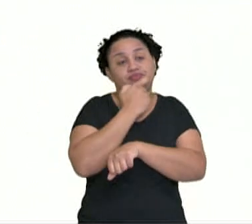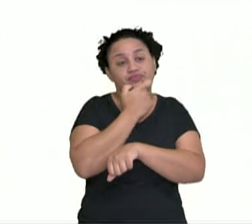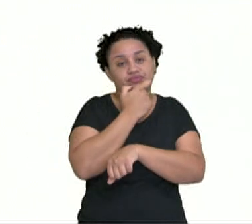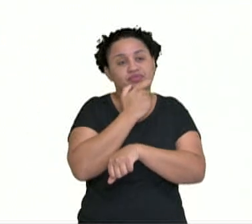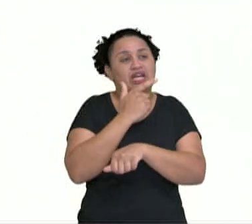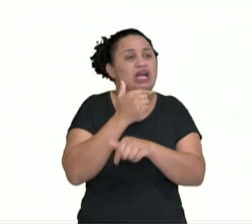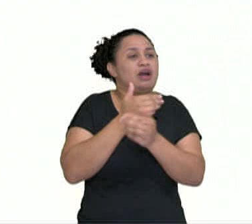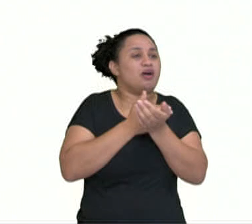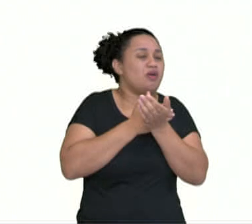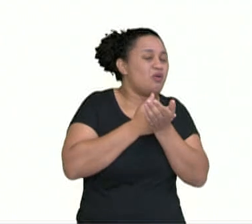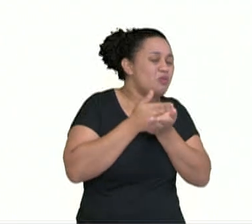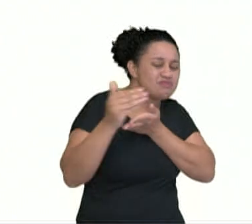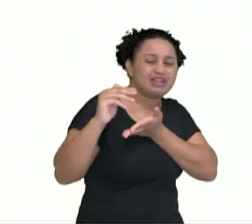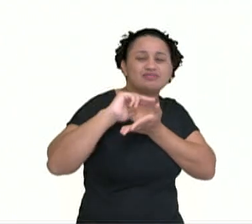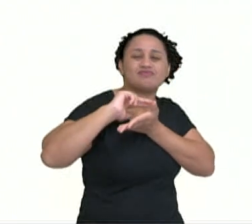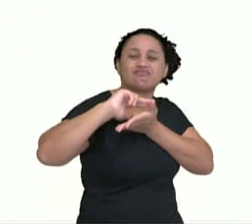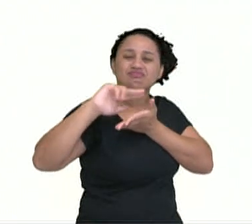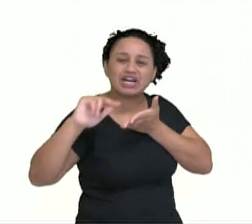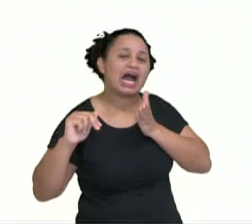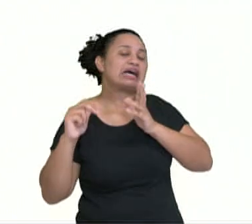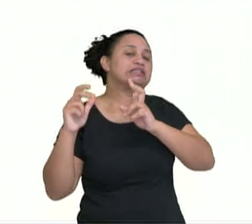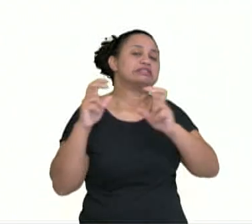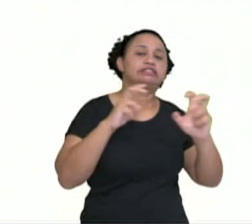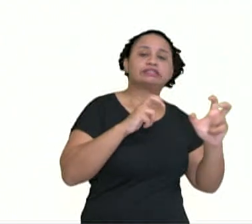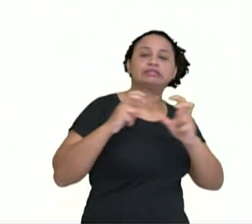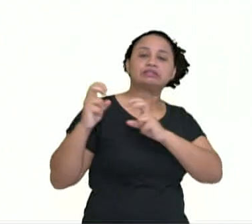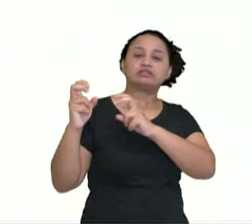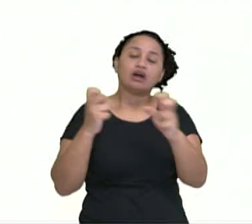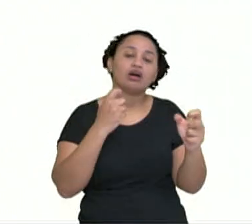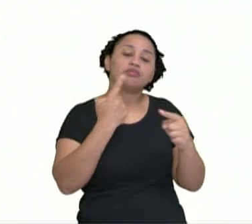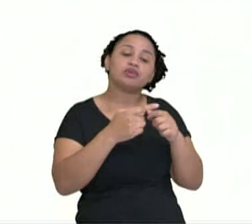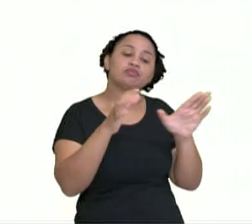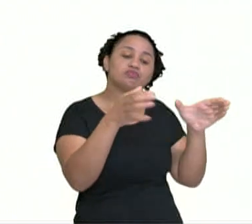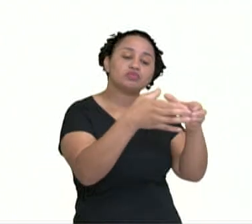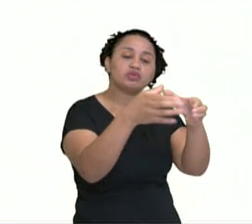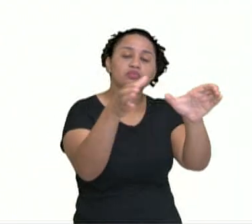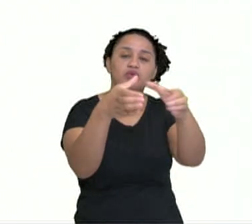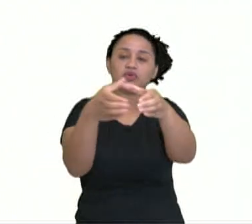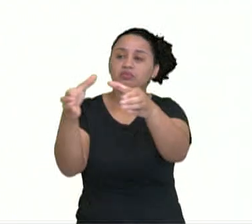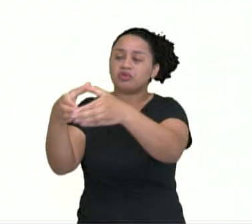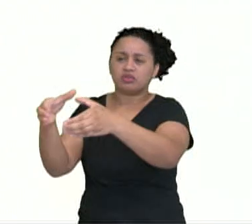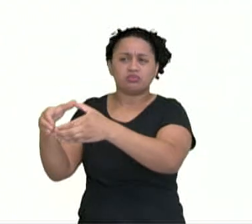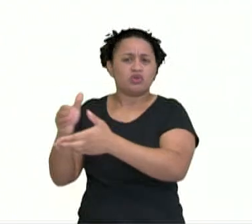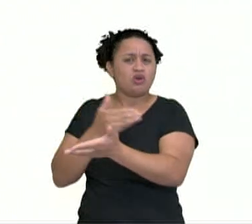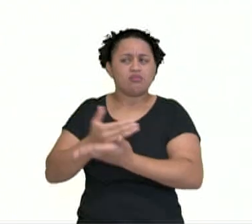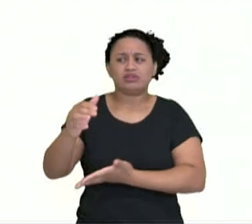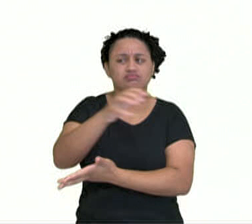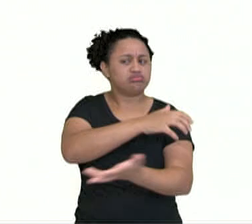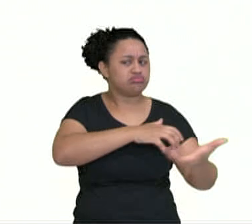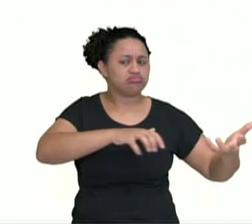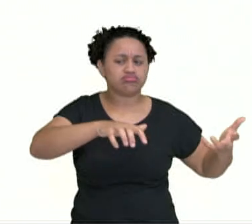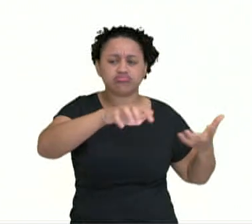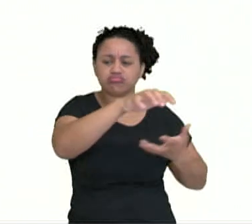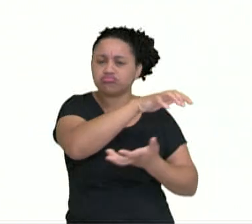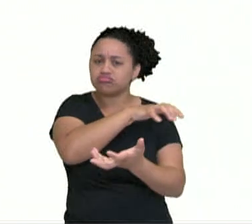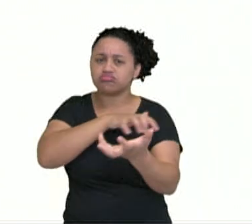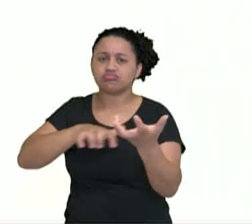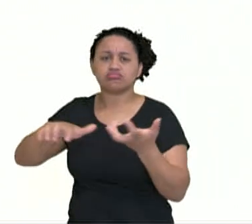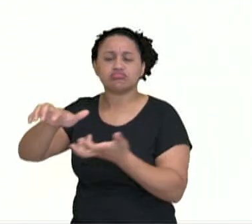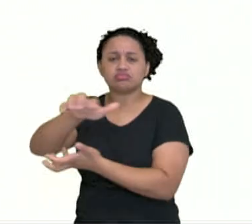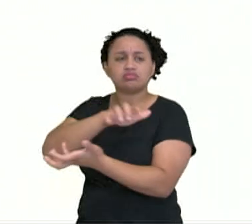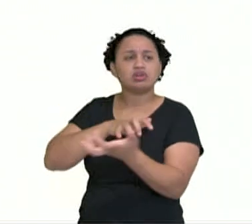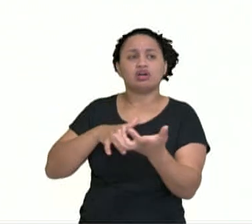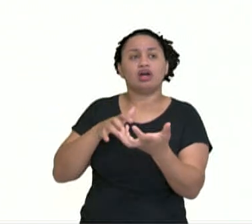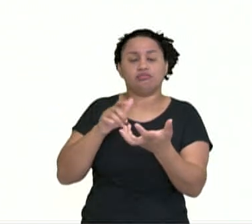ter treta que não acaba mais, porque vários grupos começam a fazer revoltas dentro da Inglaterra, né?